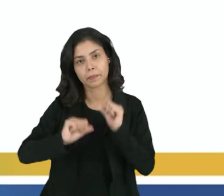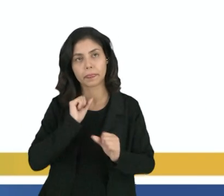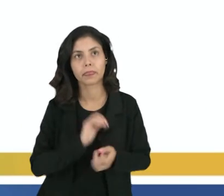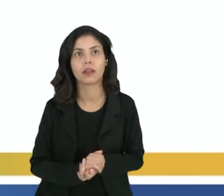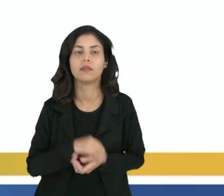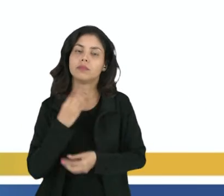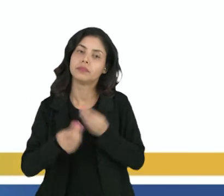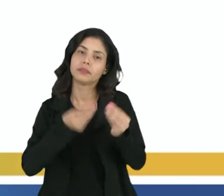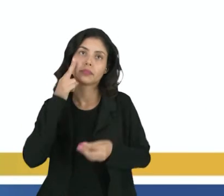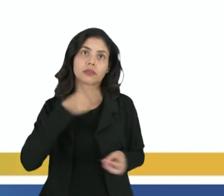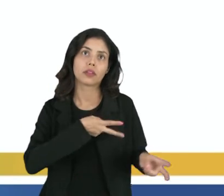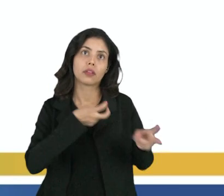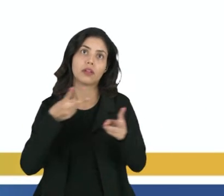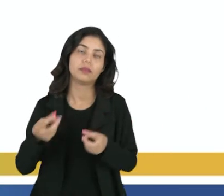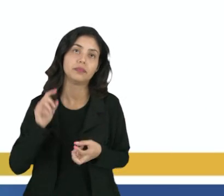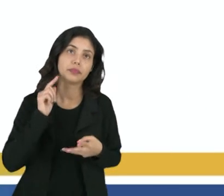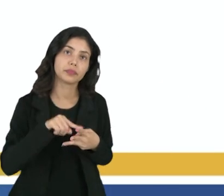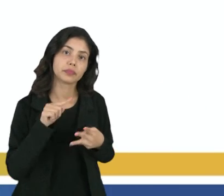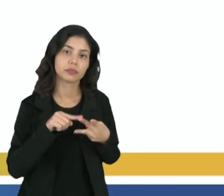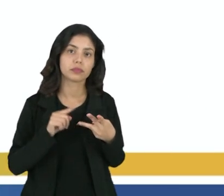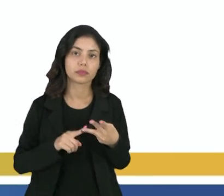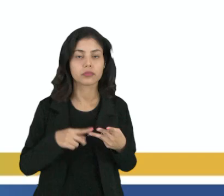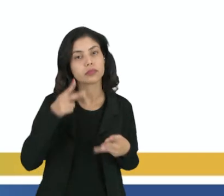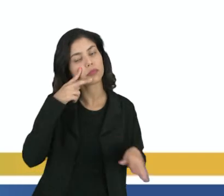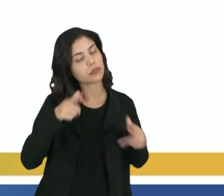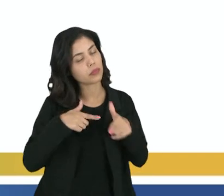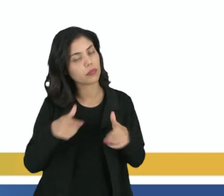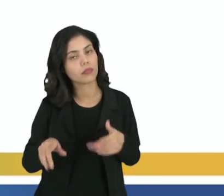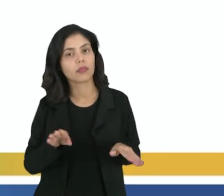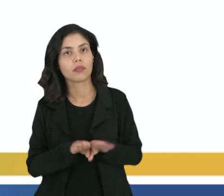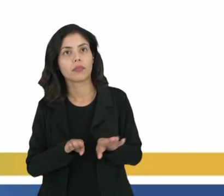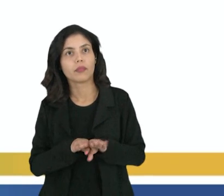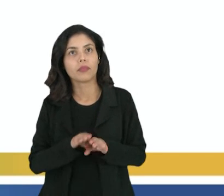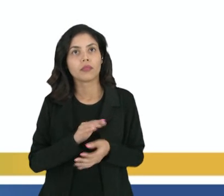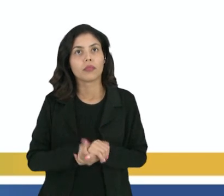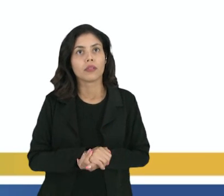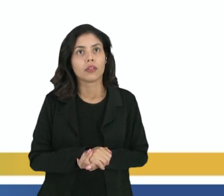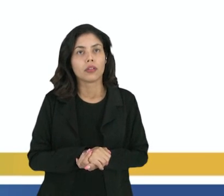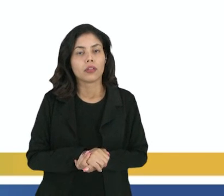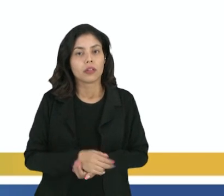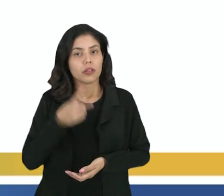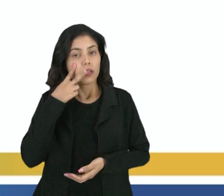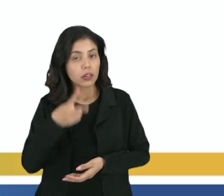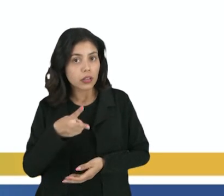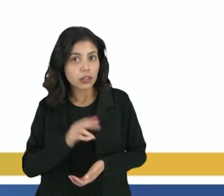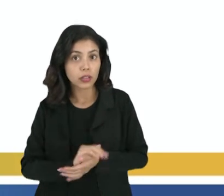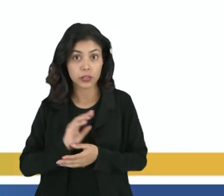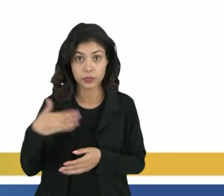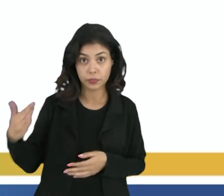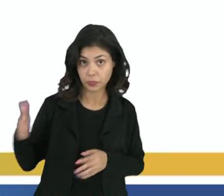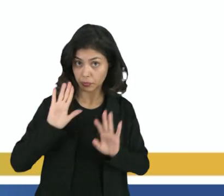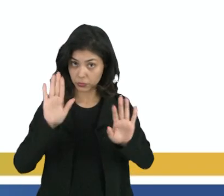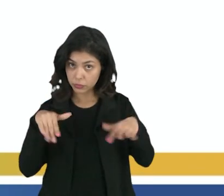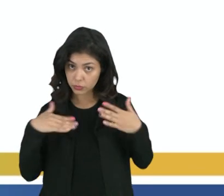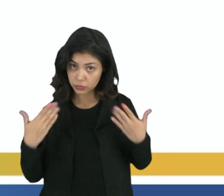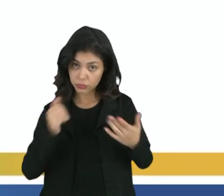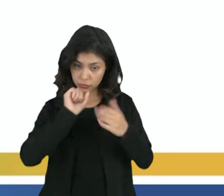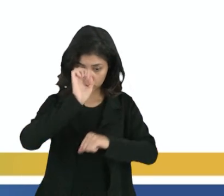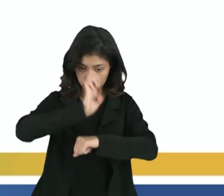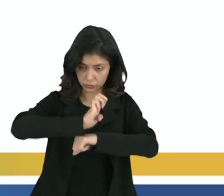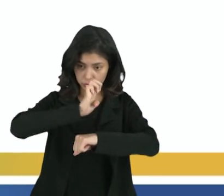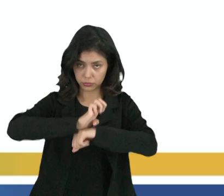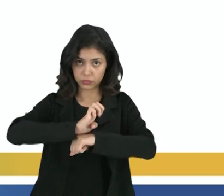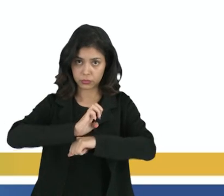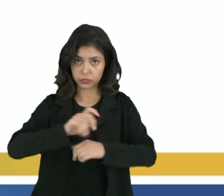transição. Como a gente percebeu, nesses 3 primeiros que a gente trabalhou hoje, a gente viu que quando a gente definiu quais são os estados que